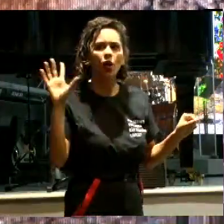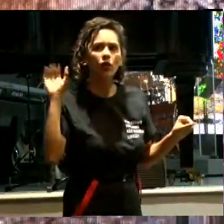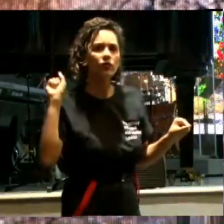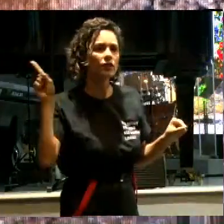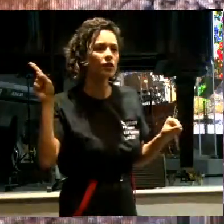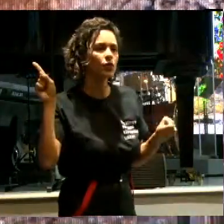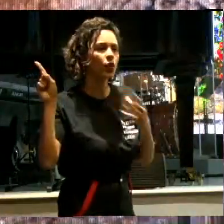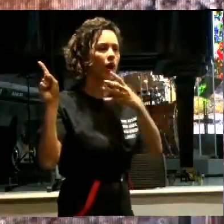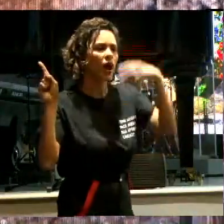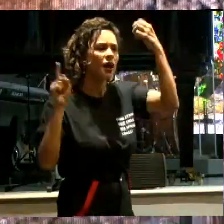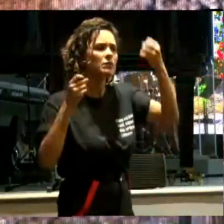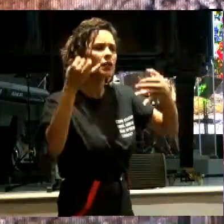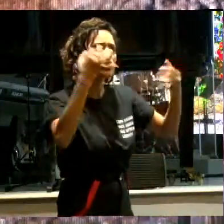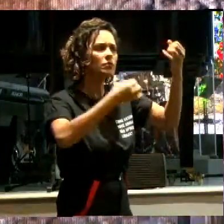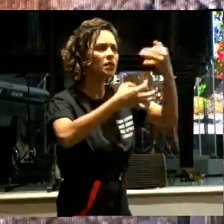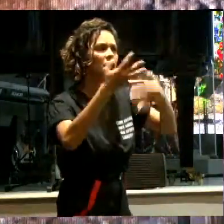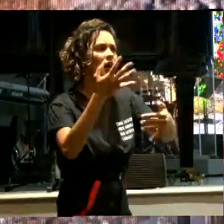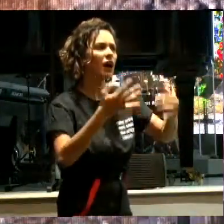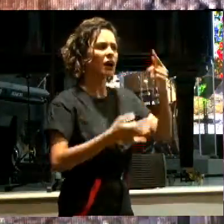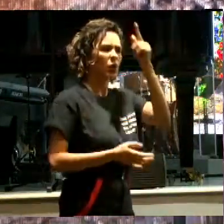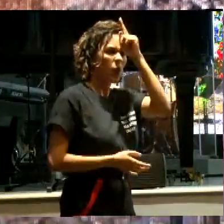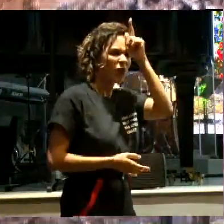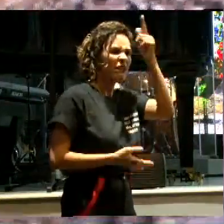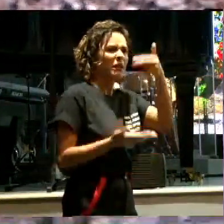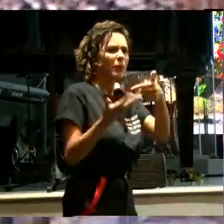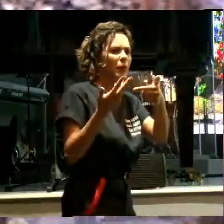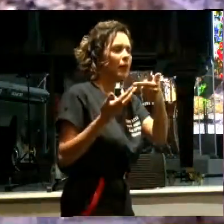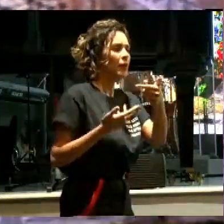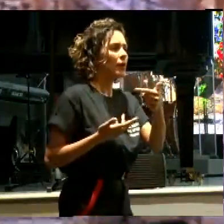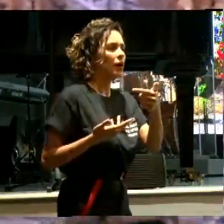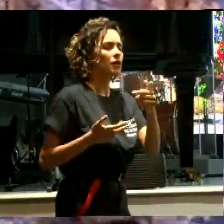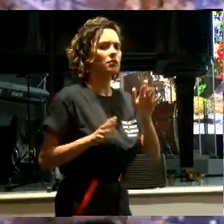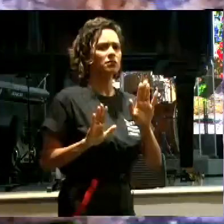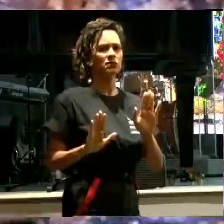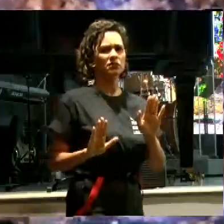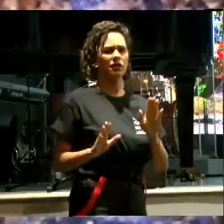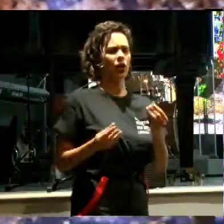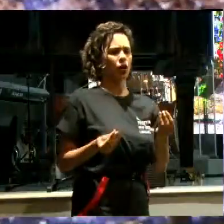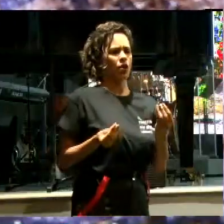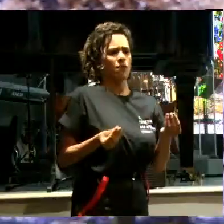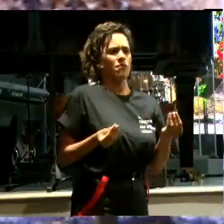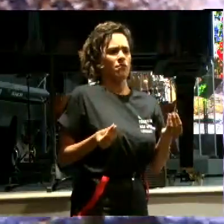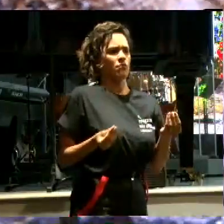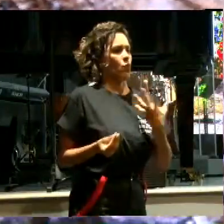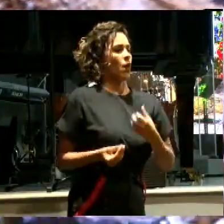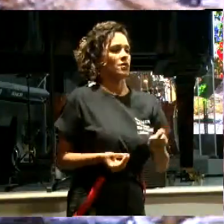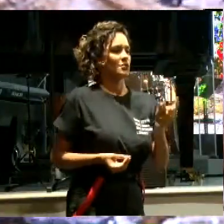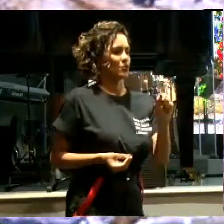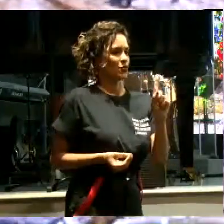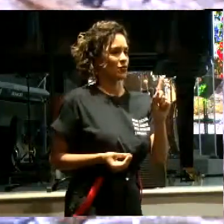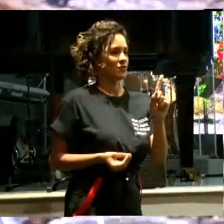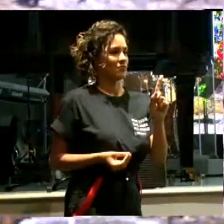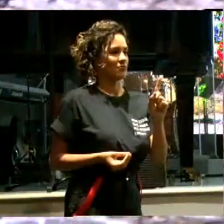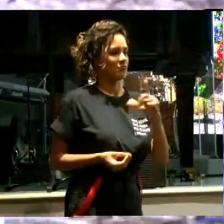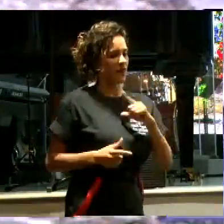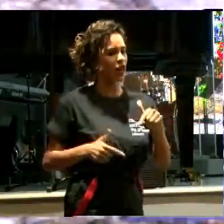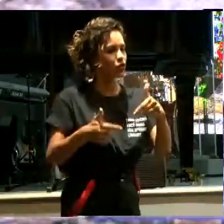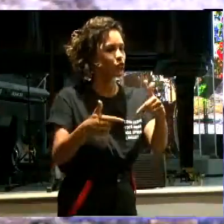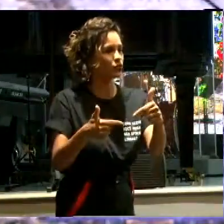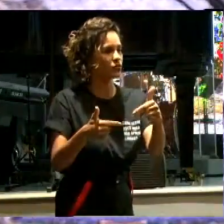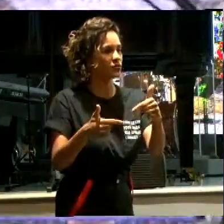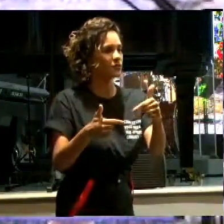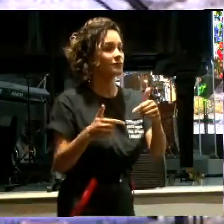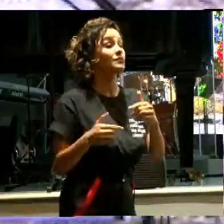mais à frente as pessoas falaram assim: sabe o que, que vão dar para quem derrotar o gigante? Vai dar a filha do